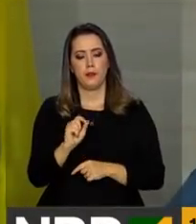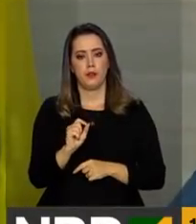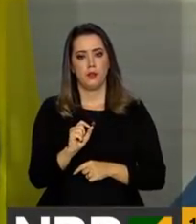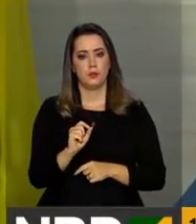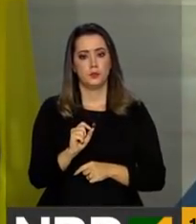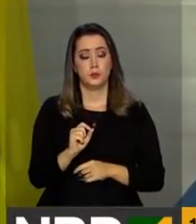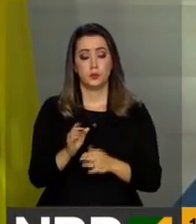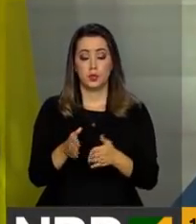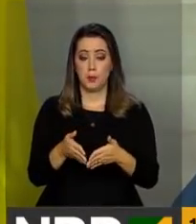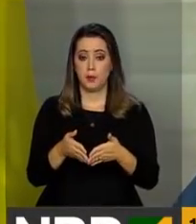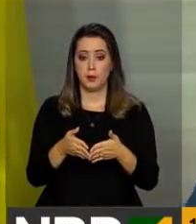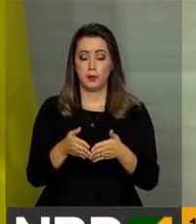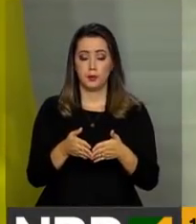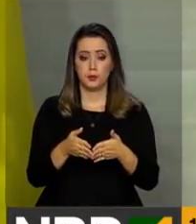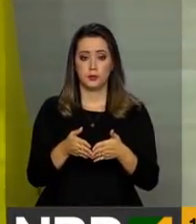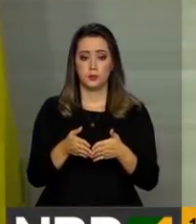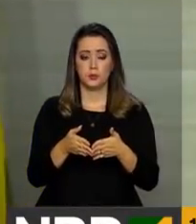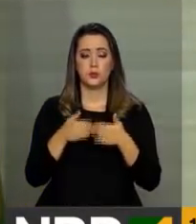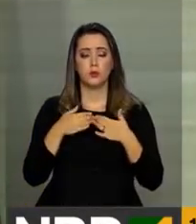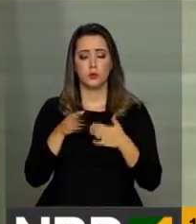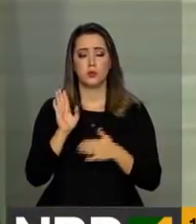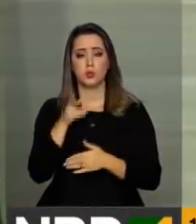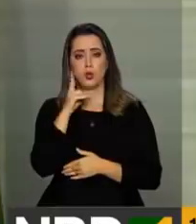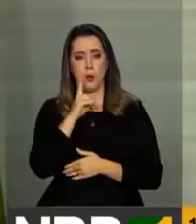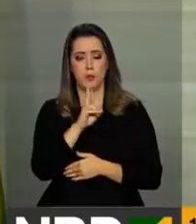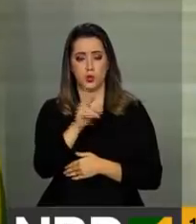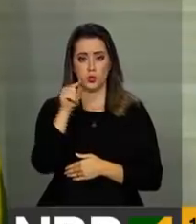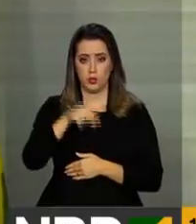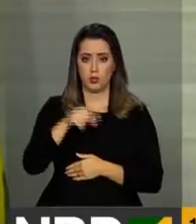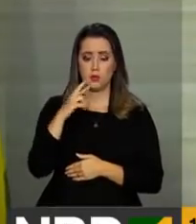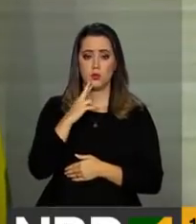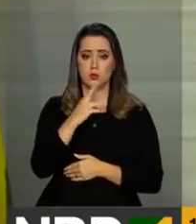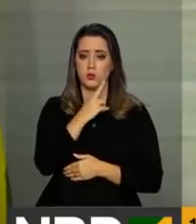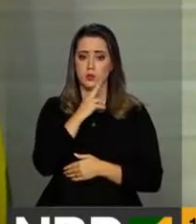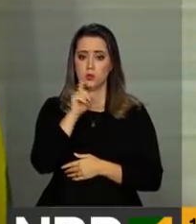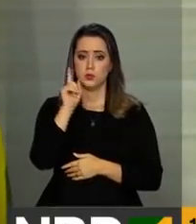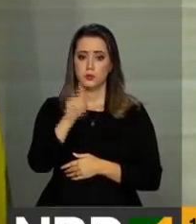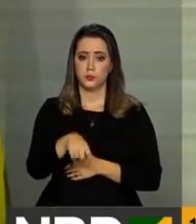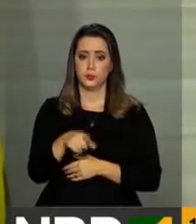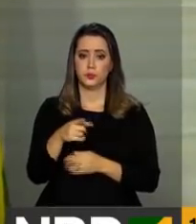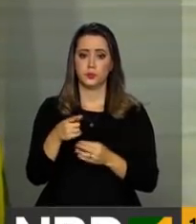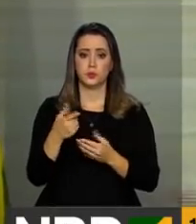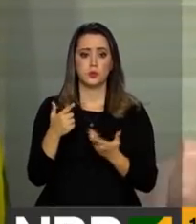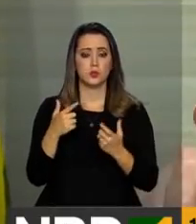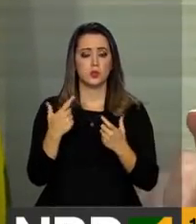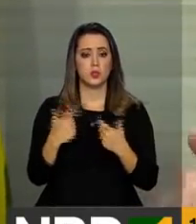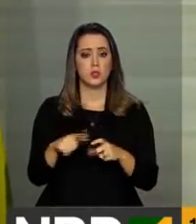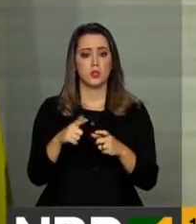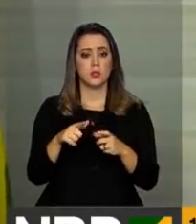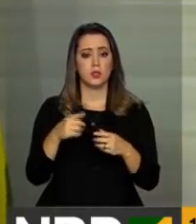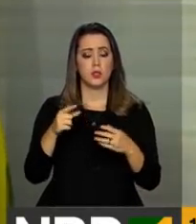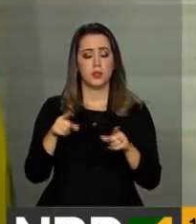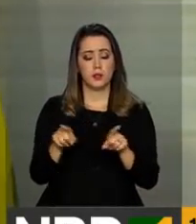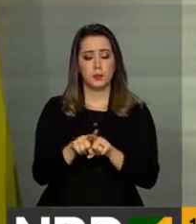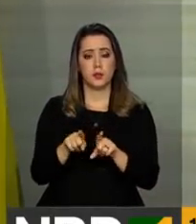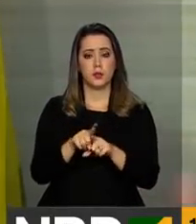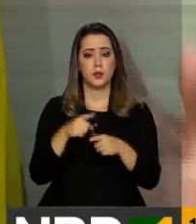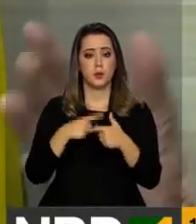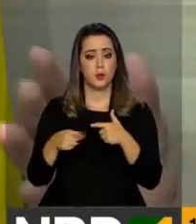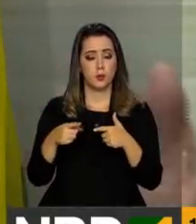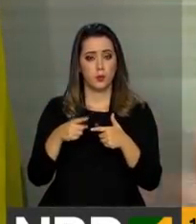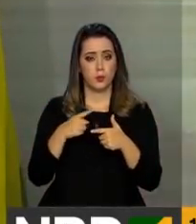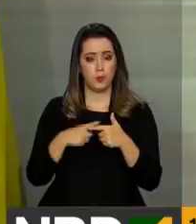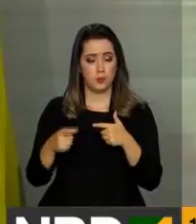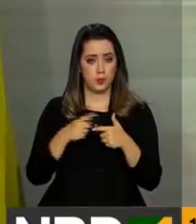uma reivindicação que já é antiga aqui de Roraima, que é a questão da linha que passa, o linhão, né,